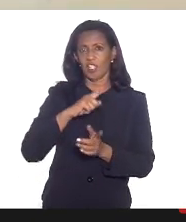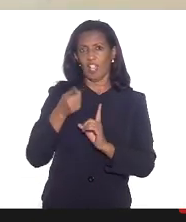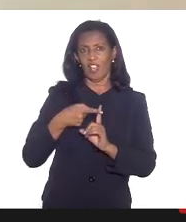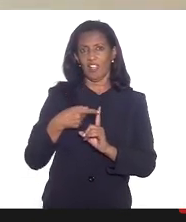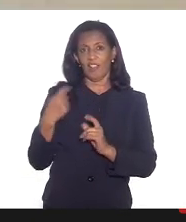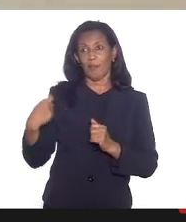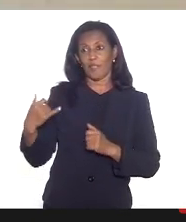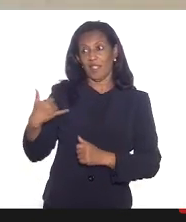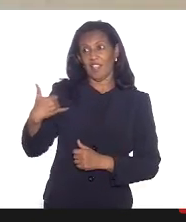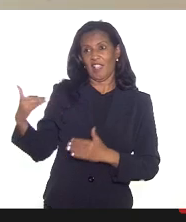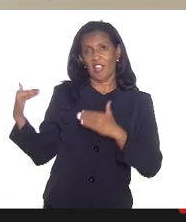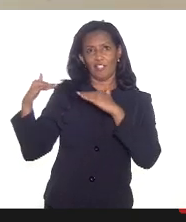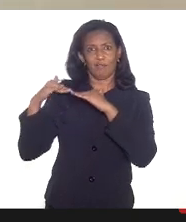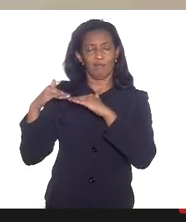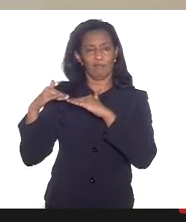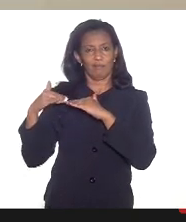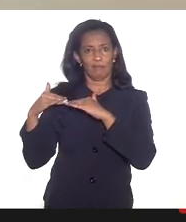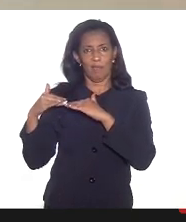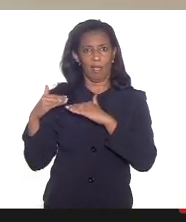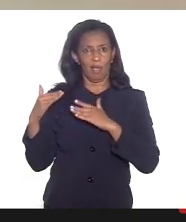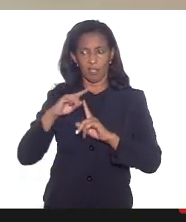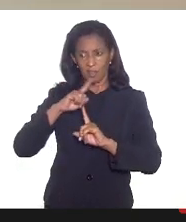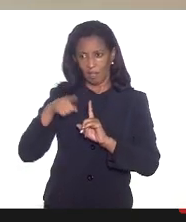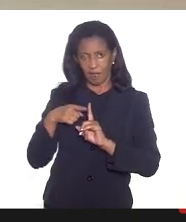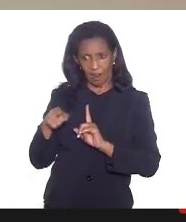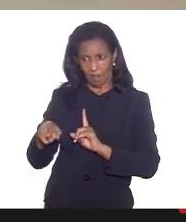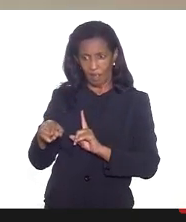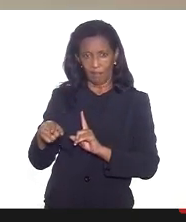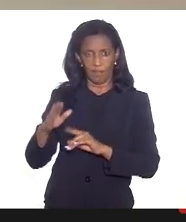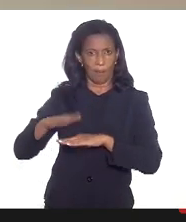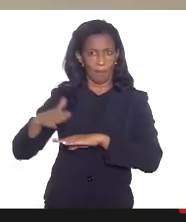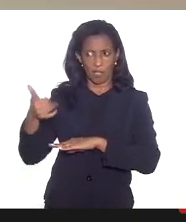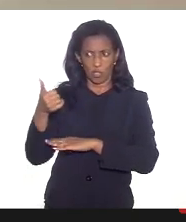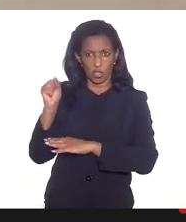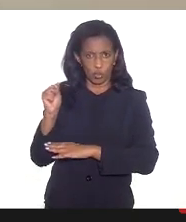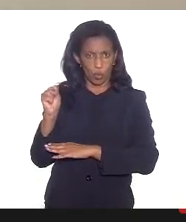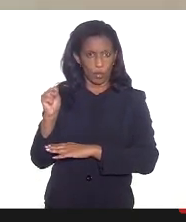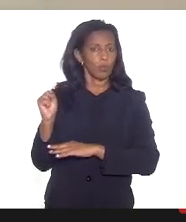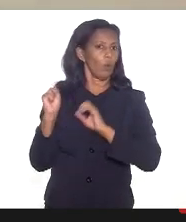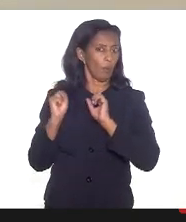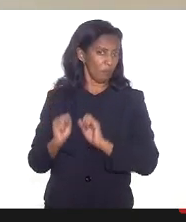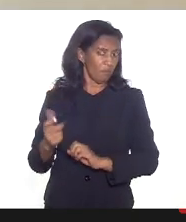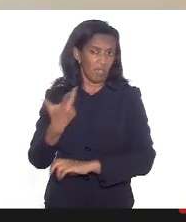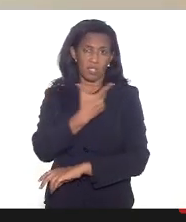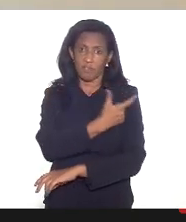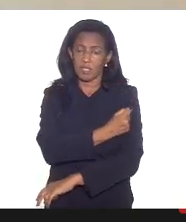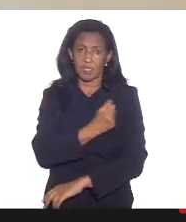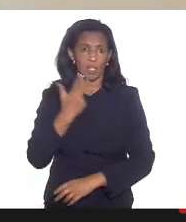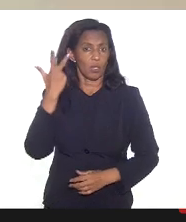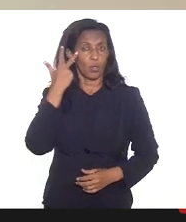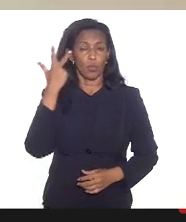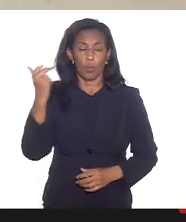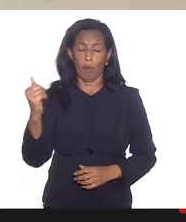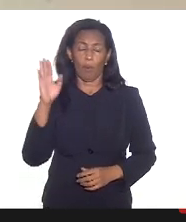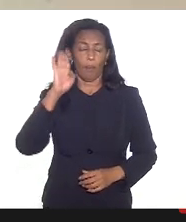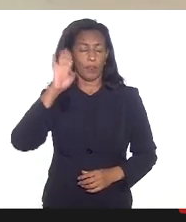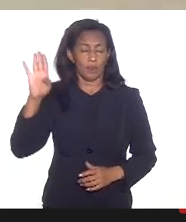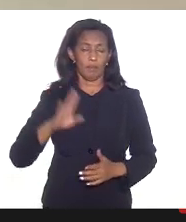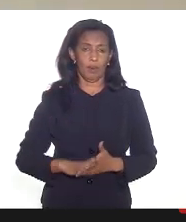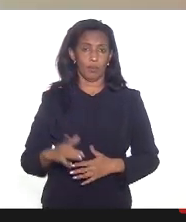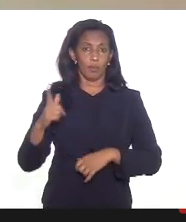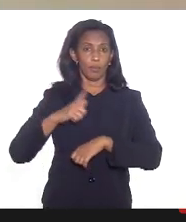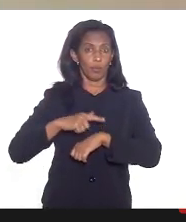a faixa etária x a gente tá chegou lá se ela tiver mais de 18 anos ela vai ser vacinada como grupo prioritário